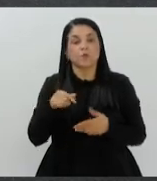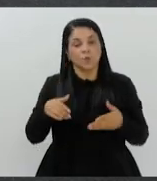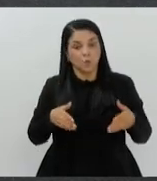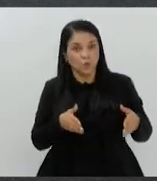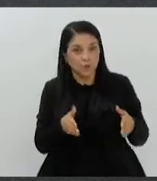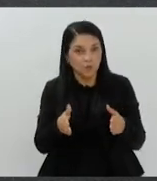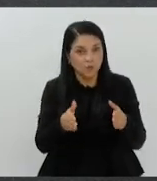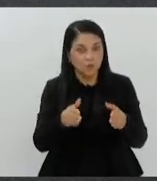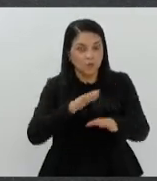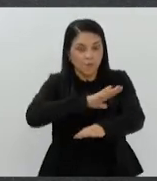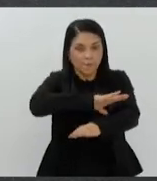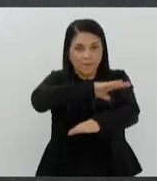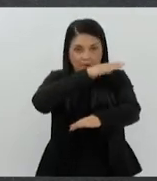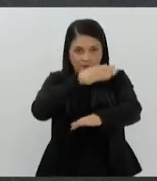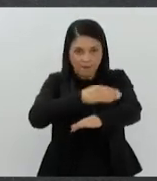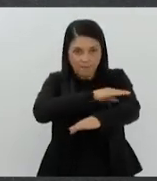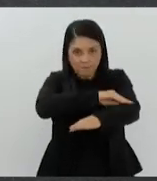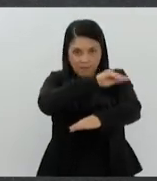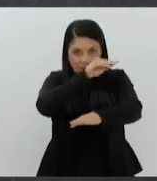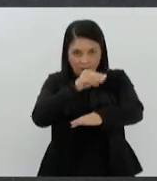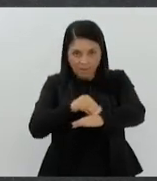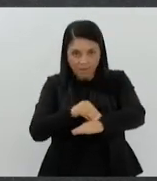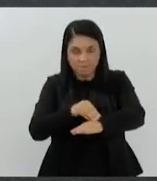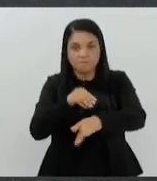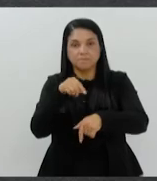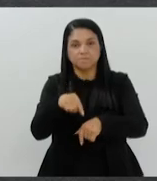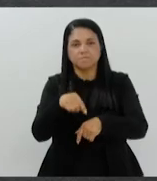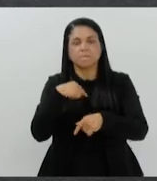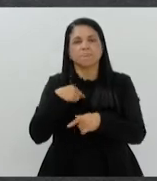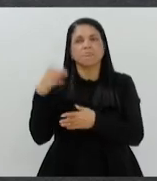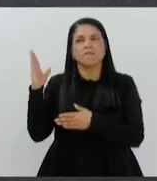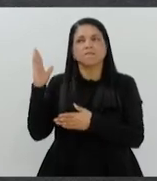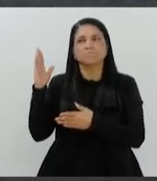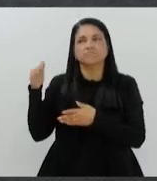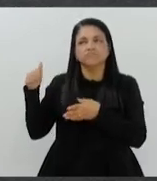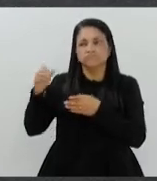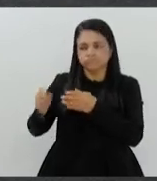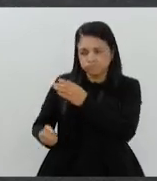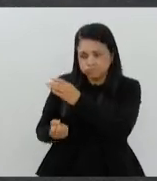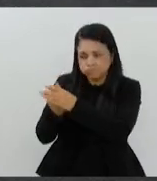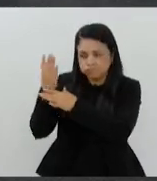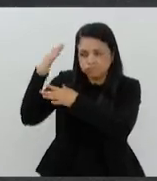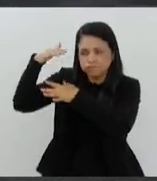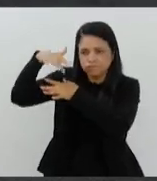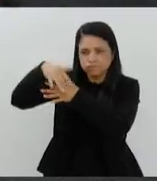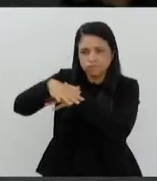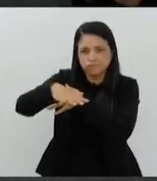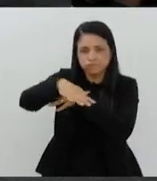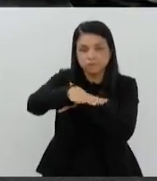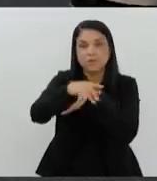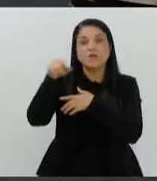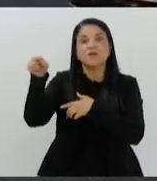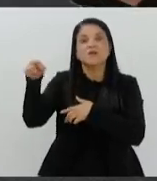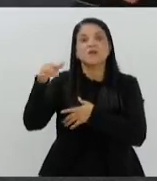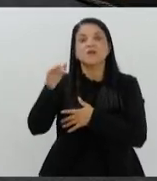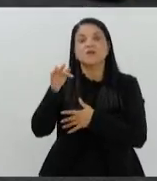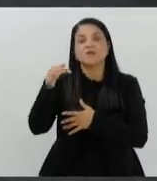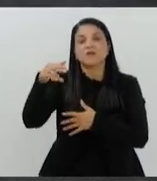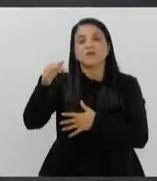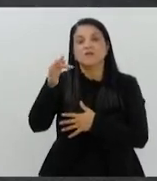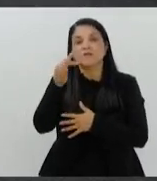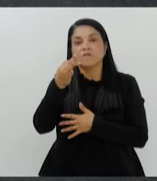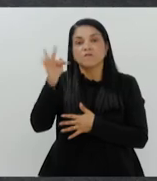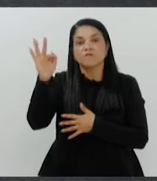Macaé, ele vem lá de Friburgo, eu conheço bem aquela área, inclusive pouca gente